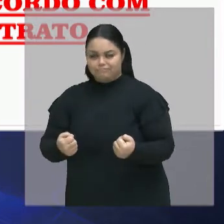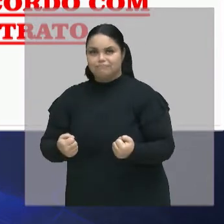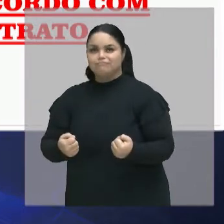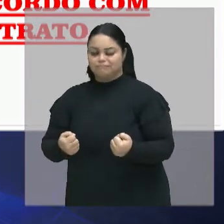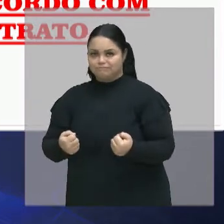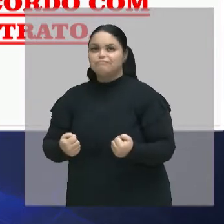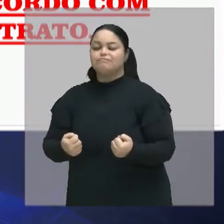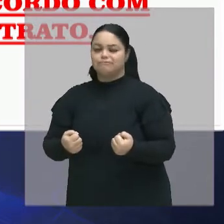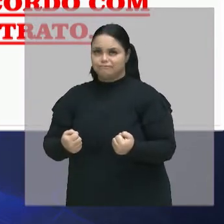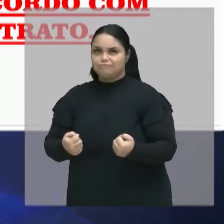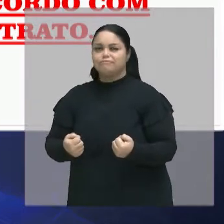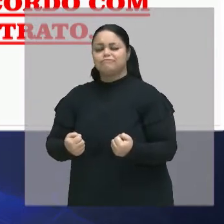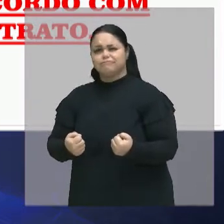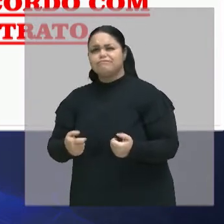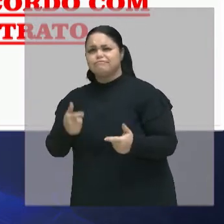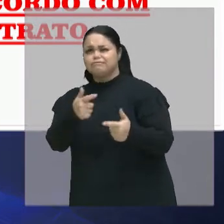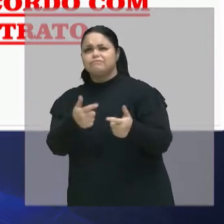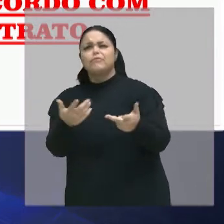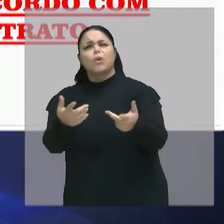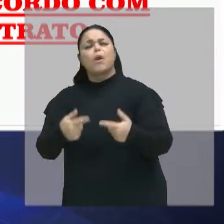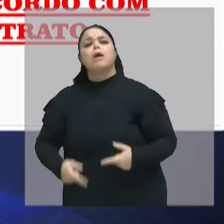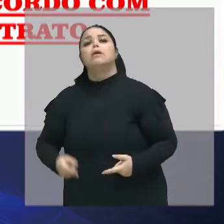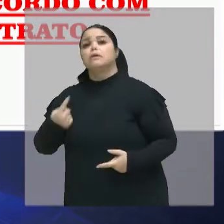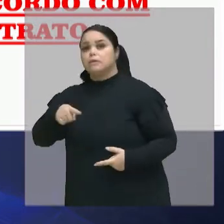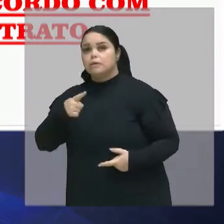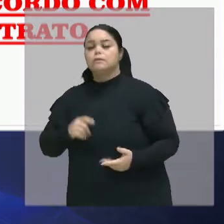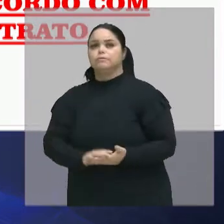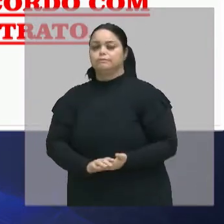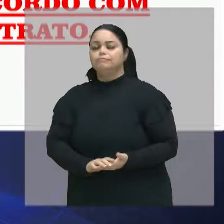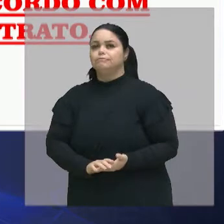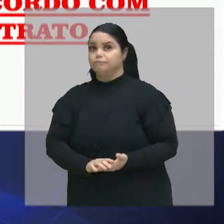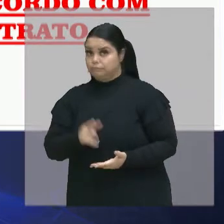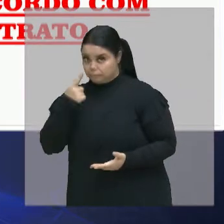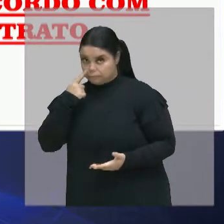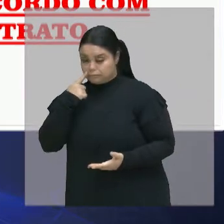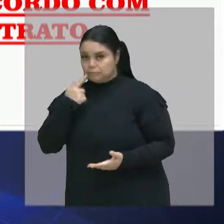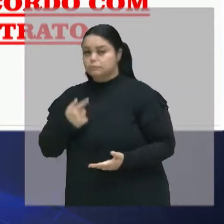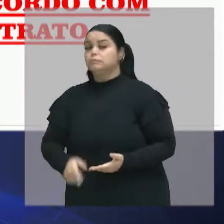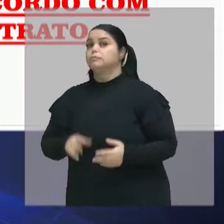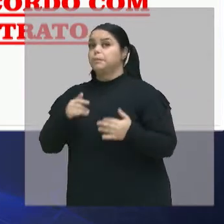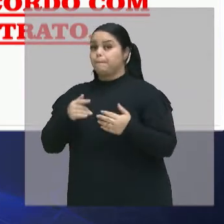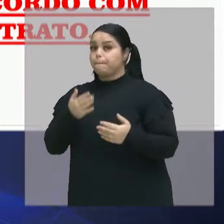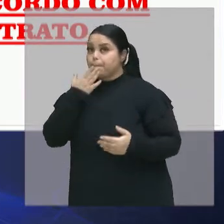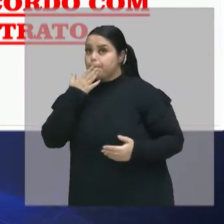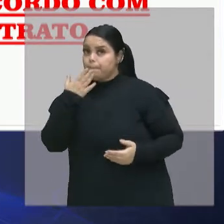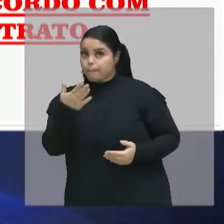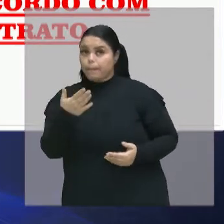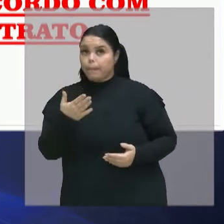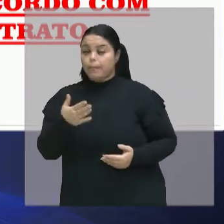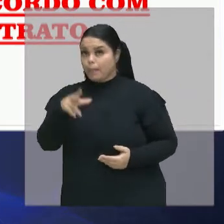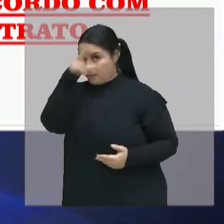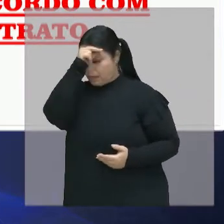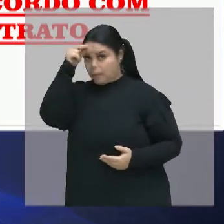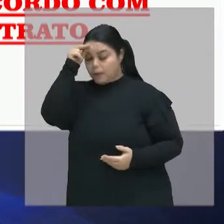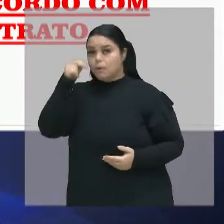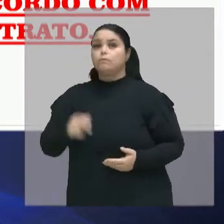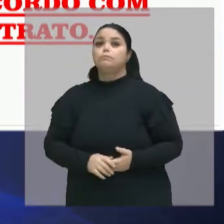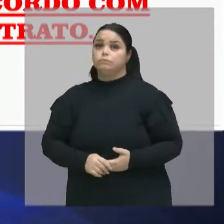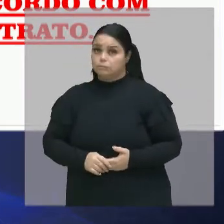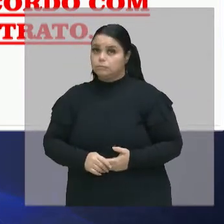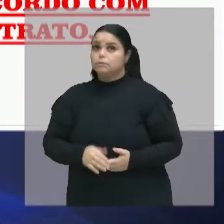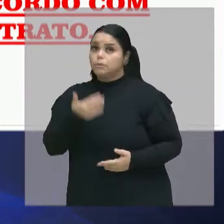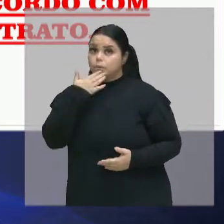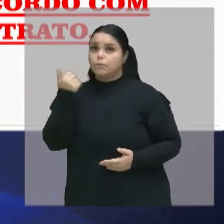tipo de situação. Então, nós estamos acionando aí a prefeitura para que faça